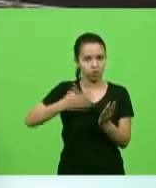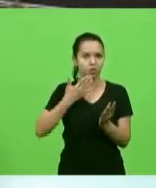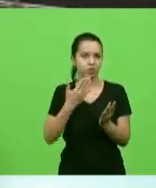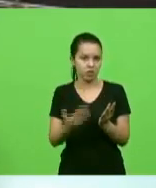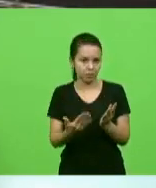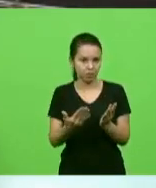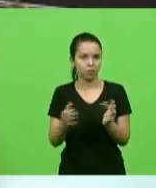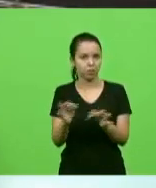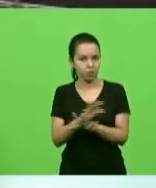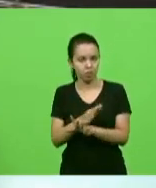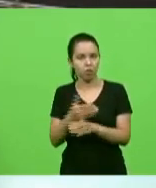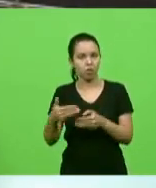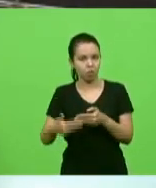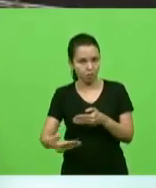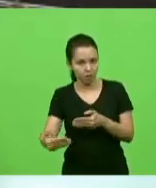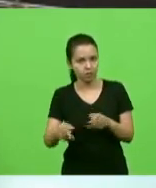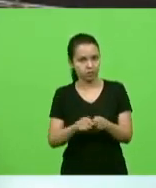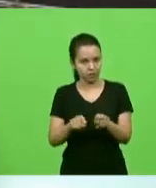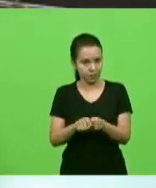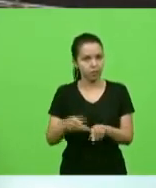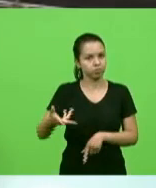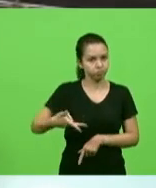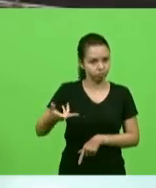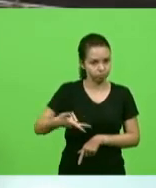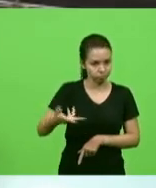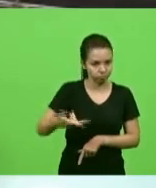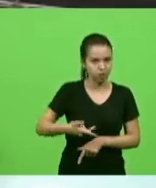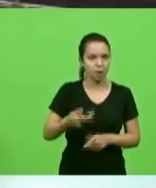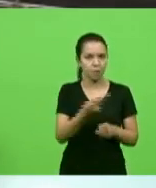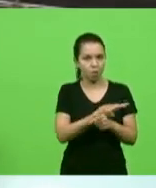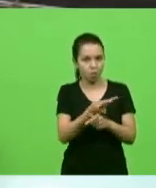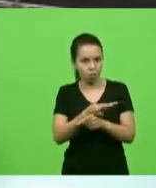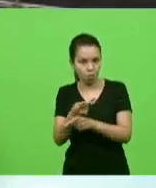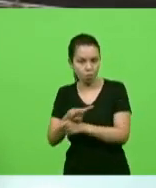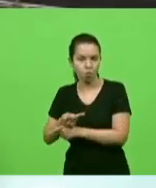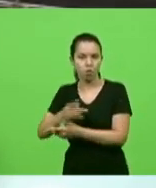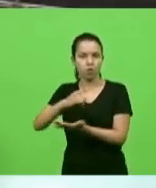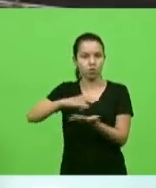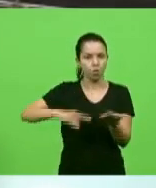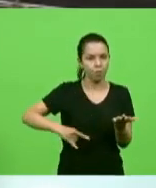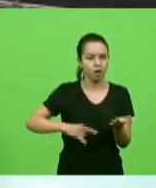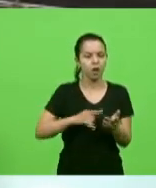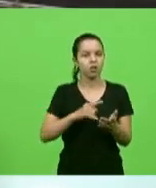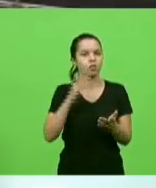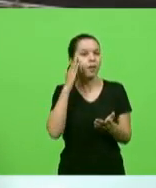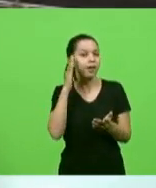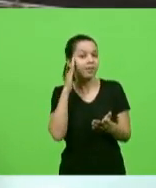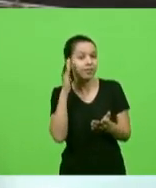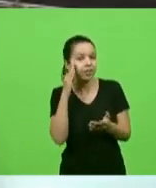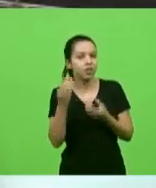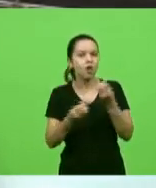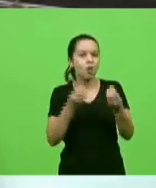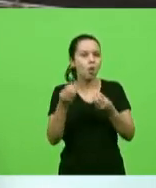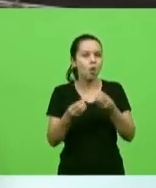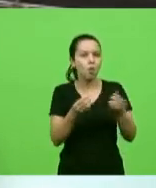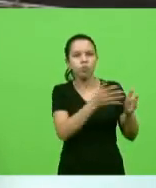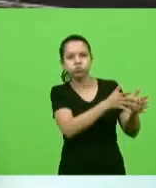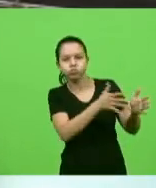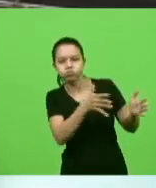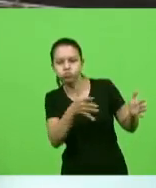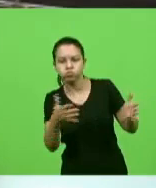de seu arrependimento e também realizava diligências procurava documentos tentando entender todo enredo